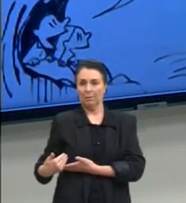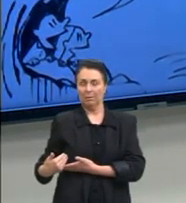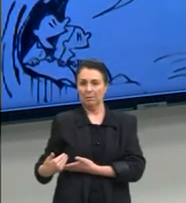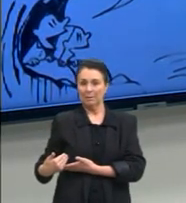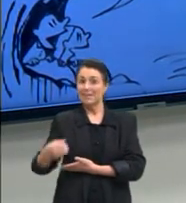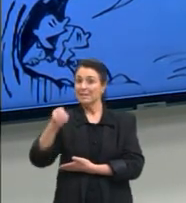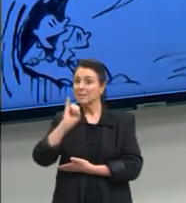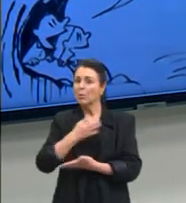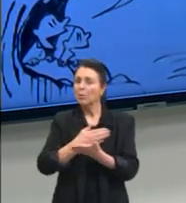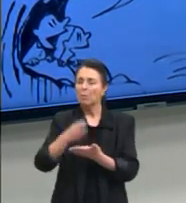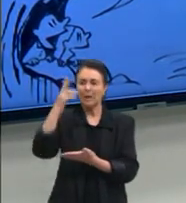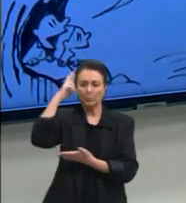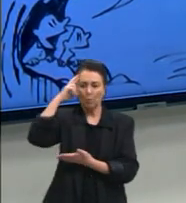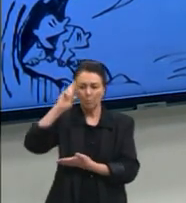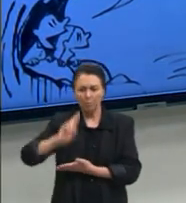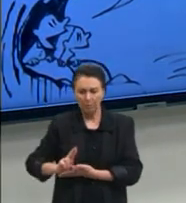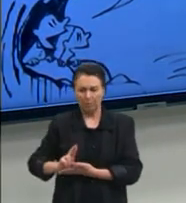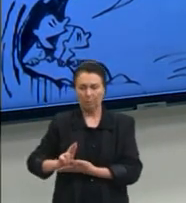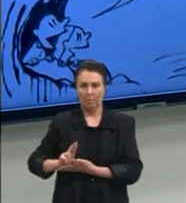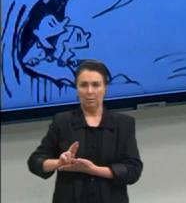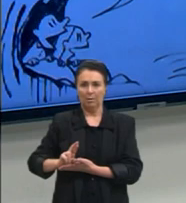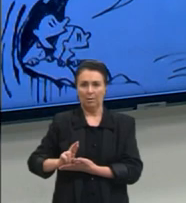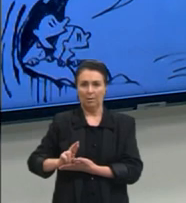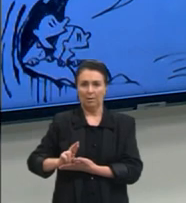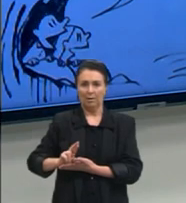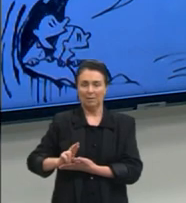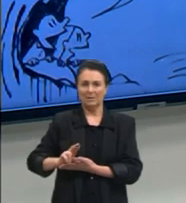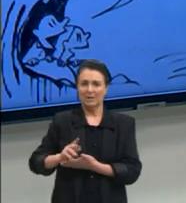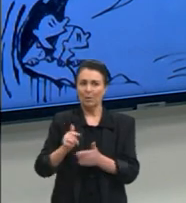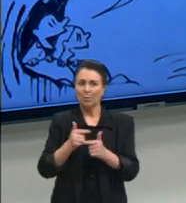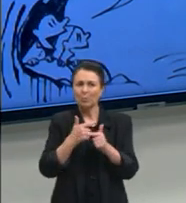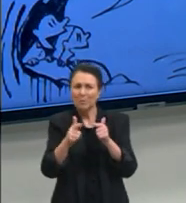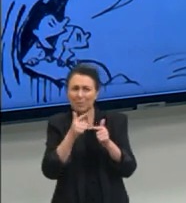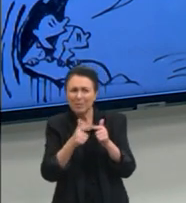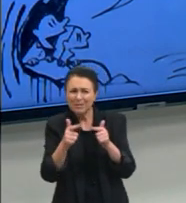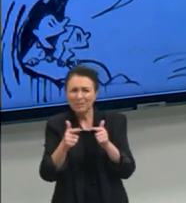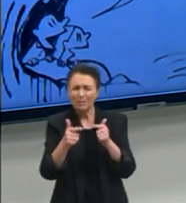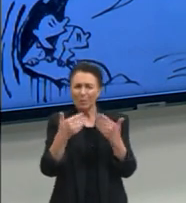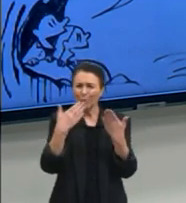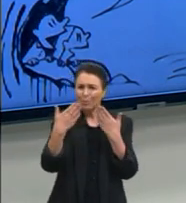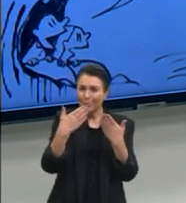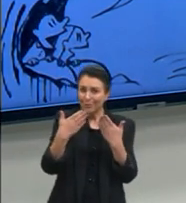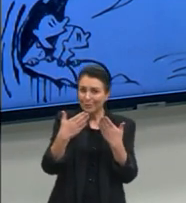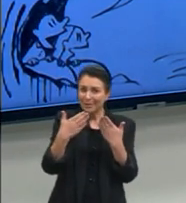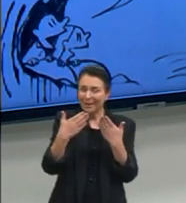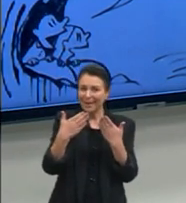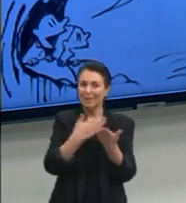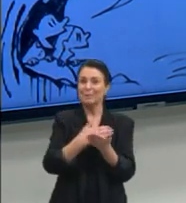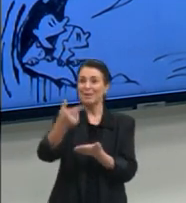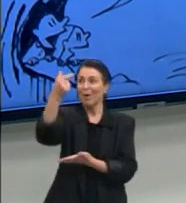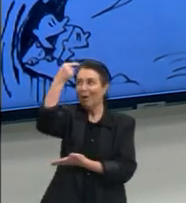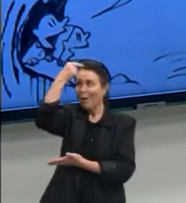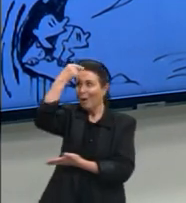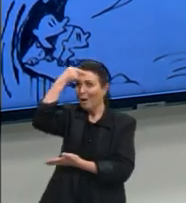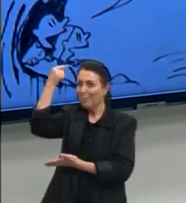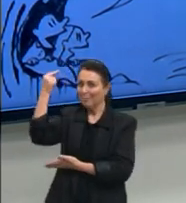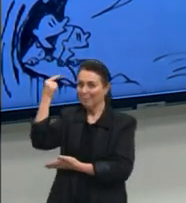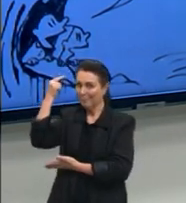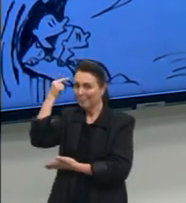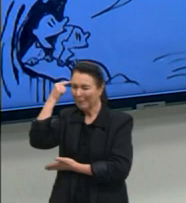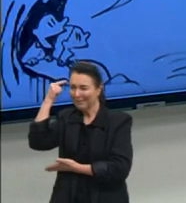racionalismo isso que o problematizo isso ele vai deixar vai deixar de ser senso comum porque eu vou entender pela razão